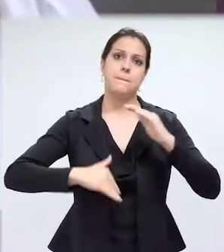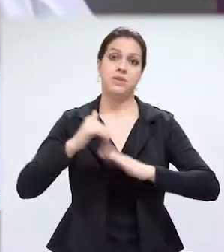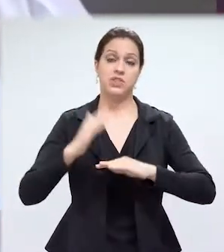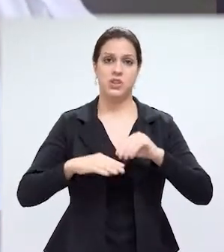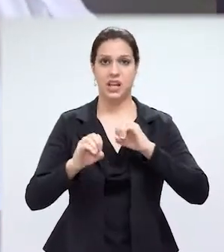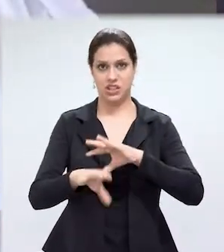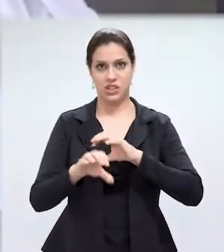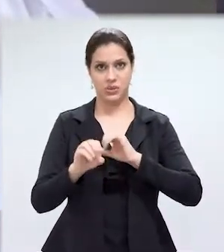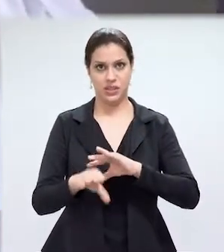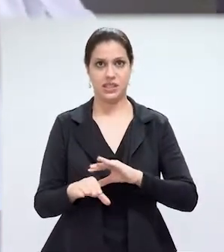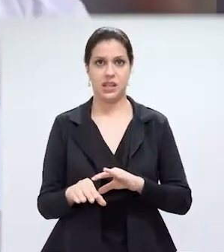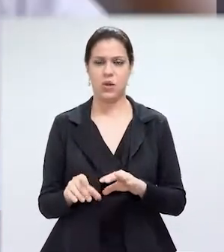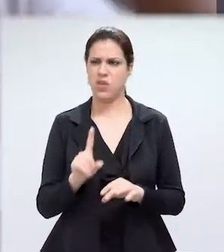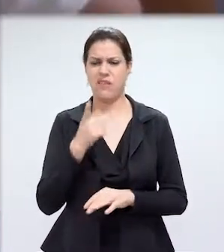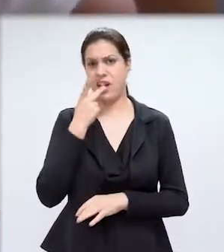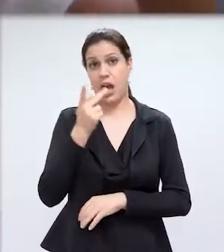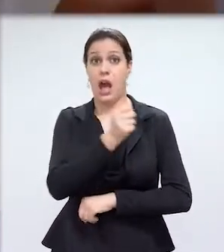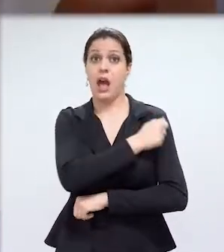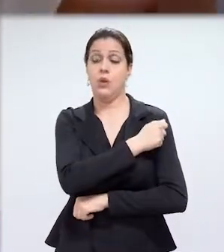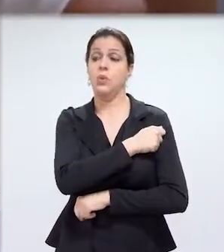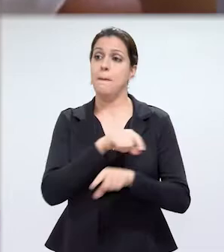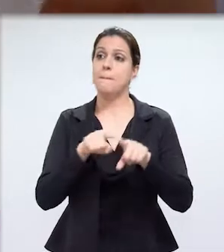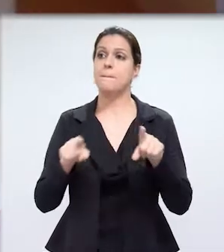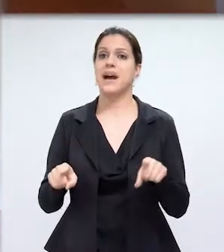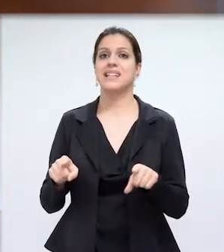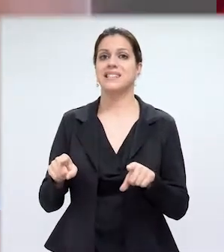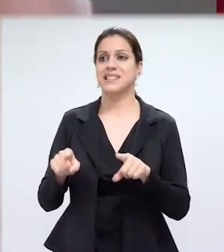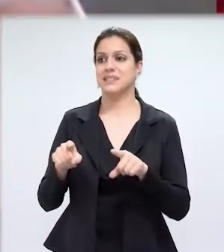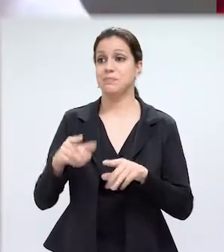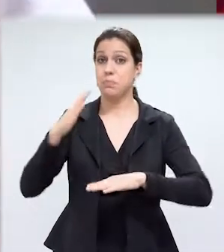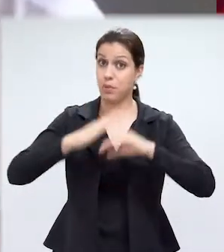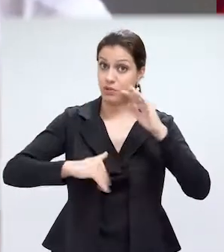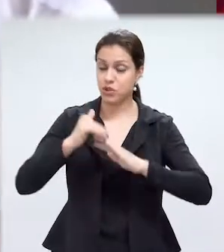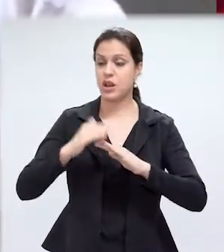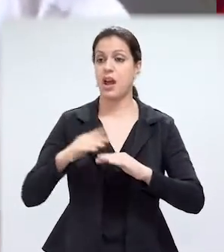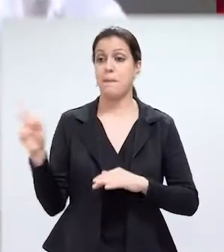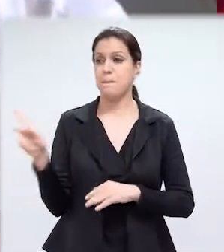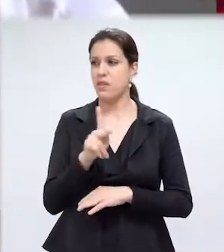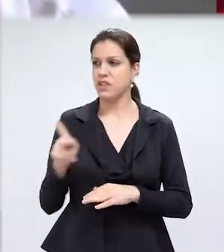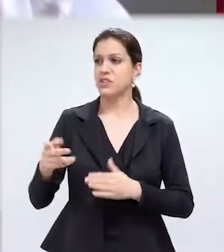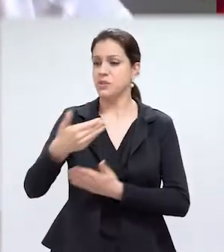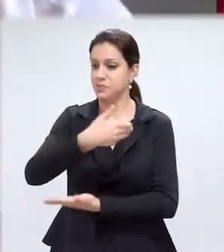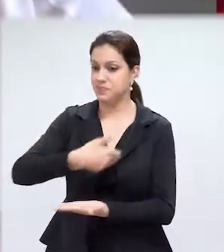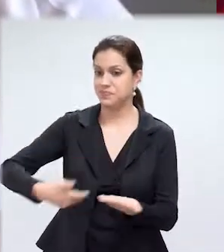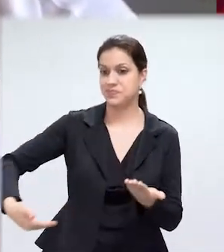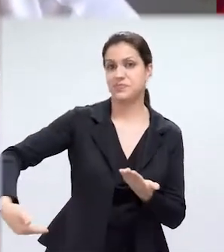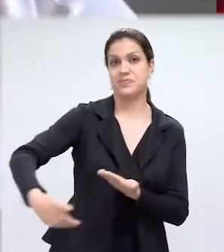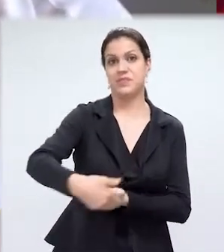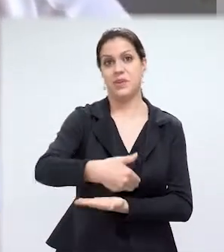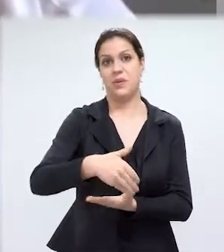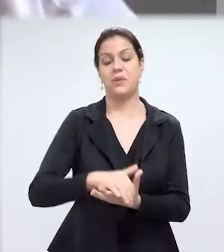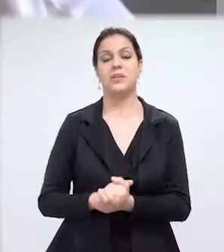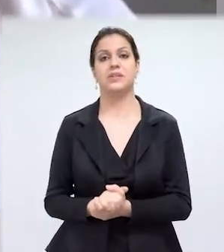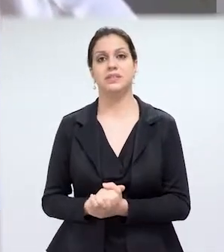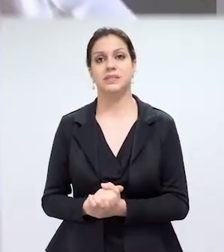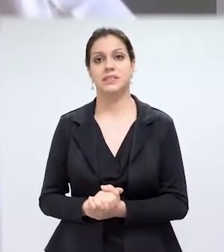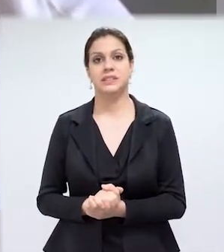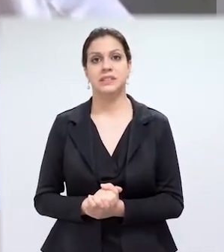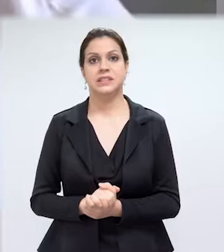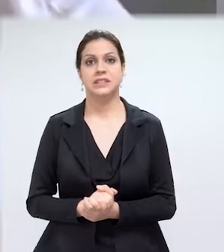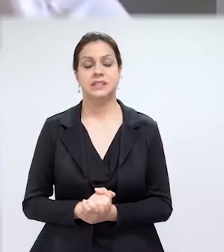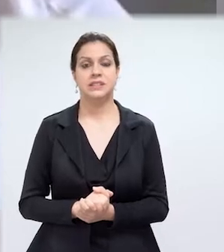acesso expressivo de profissionais da educação, eu já não falo nem de alunos, mas essa troca de experiências de